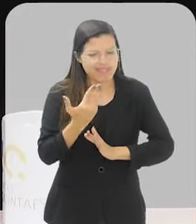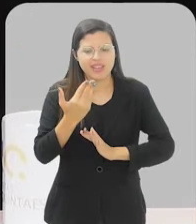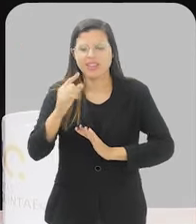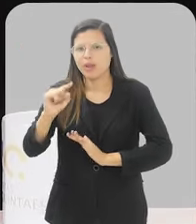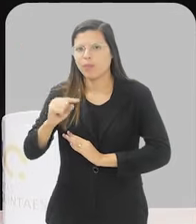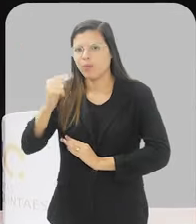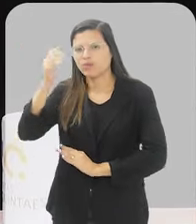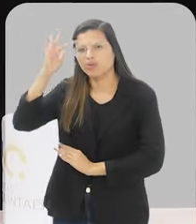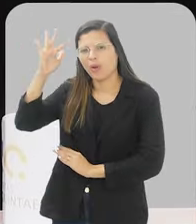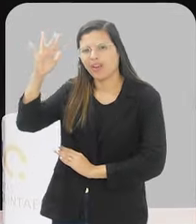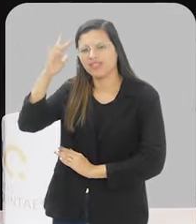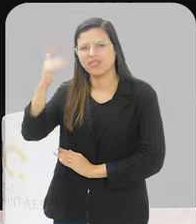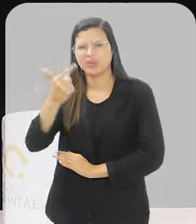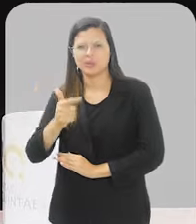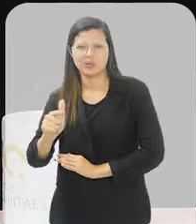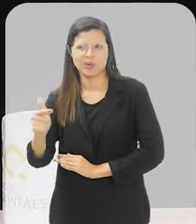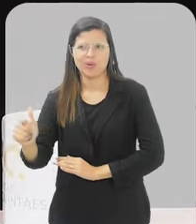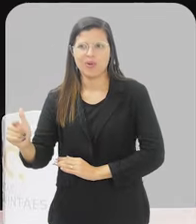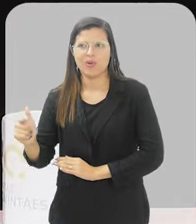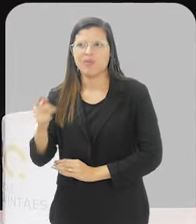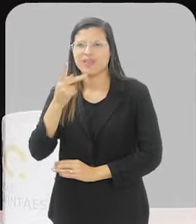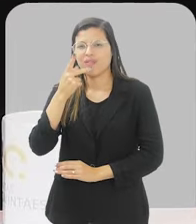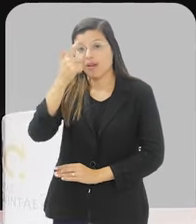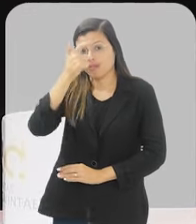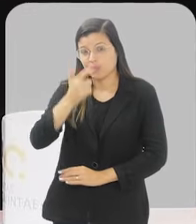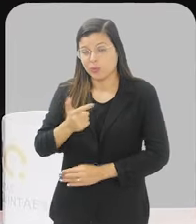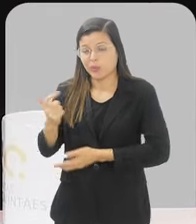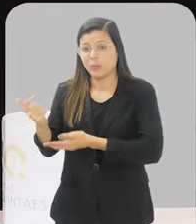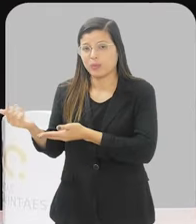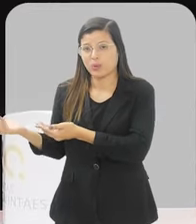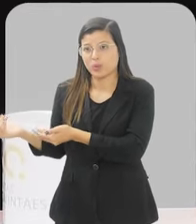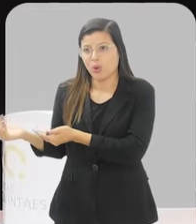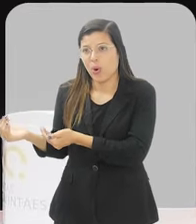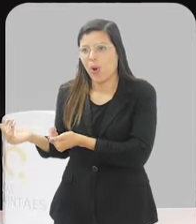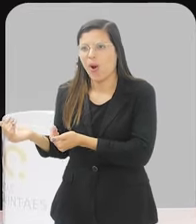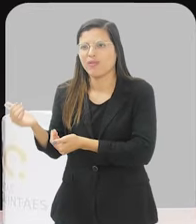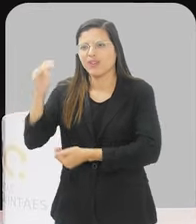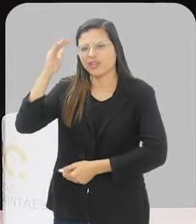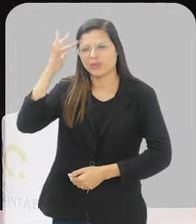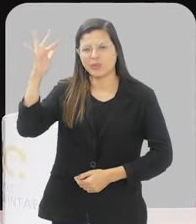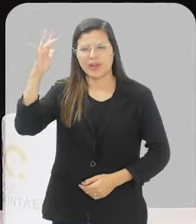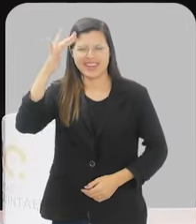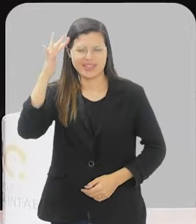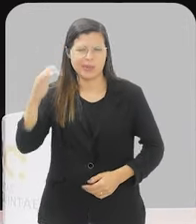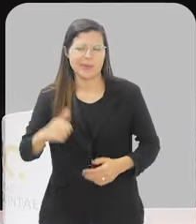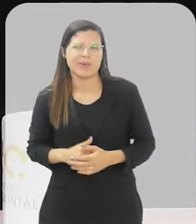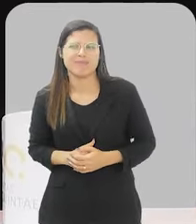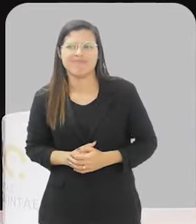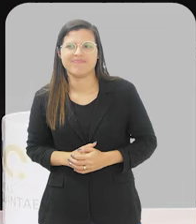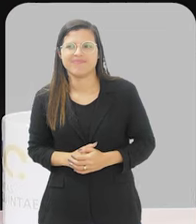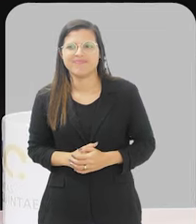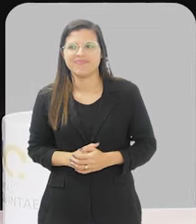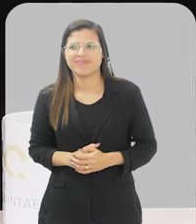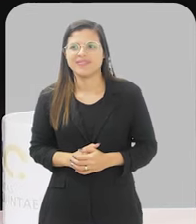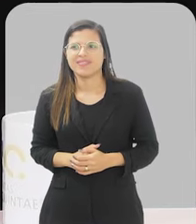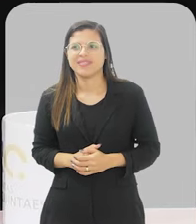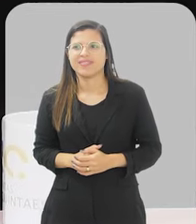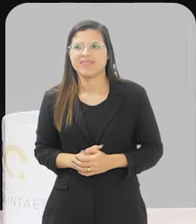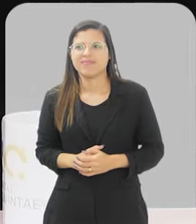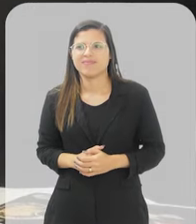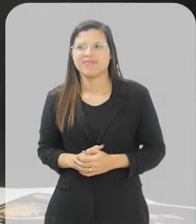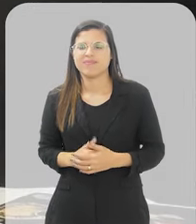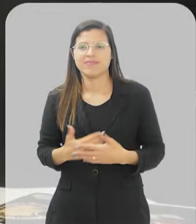está pronto sonhando para outra. E assim você vai. Então eu costumo dizer que eu sou um jovem menino sonhador.